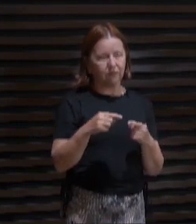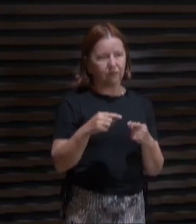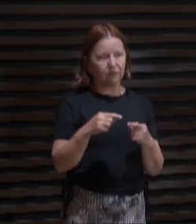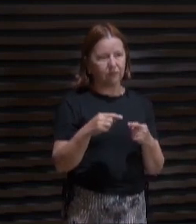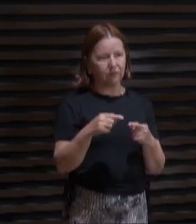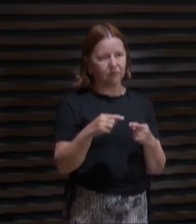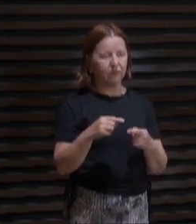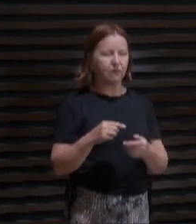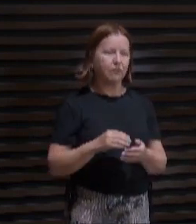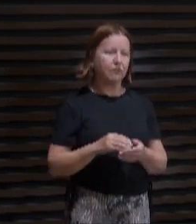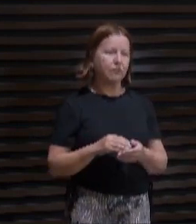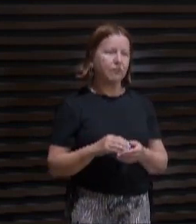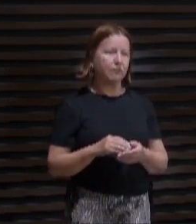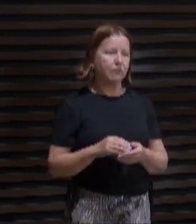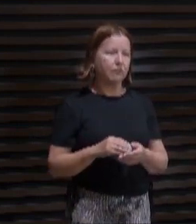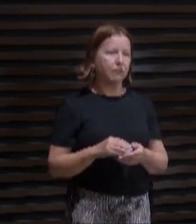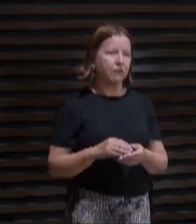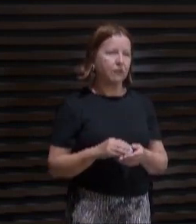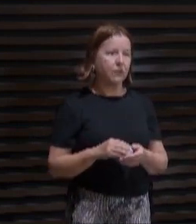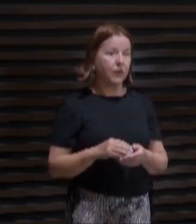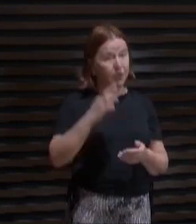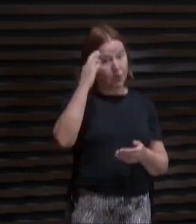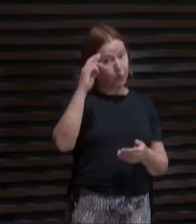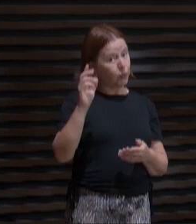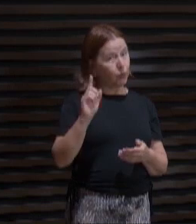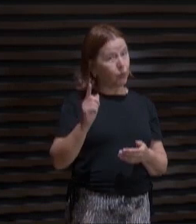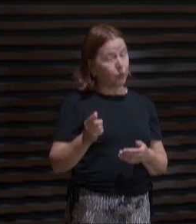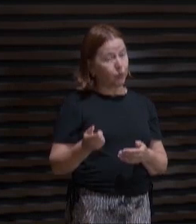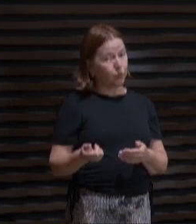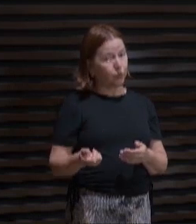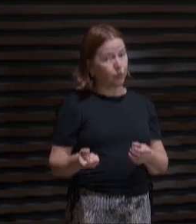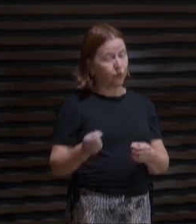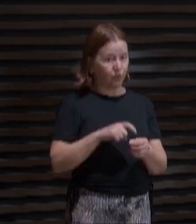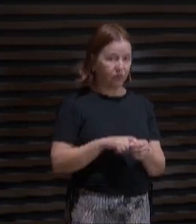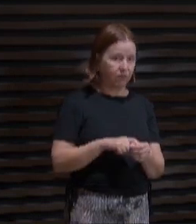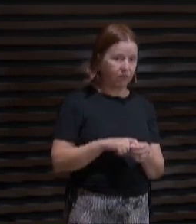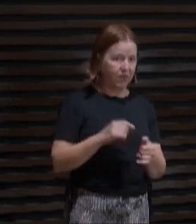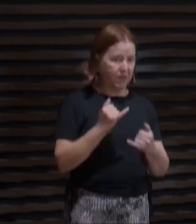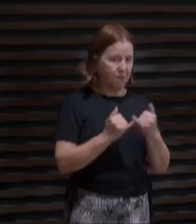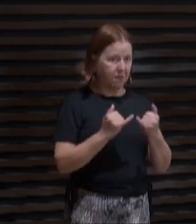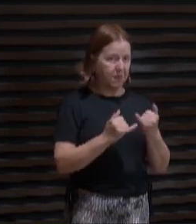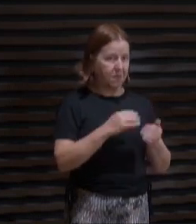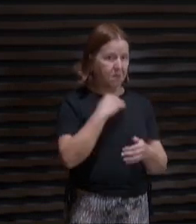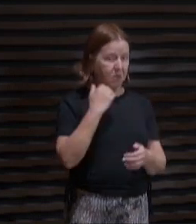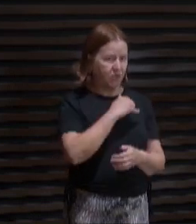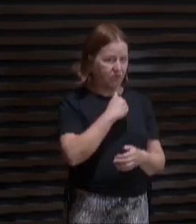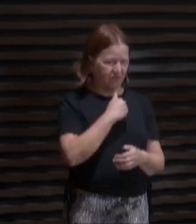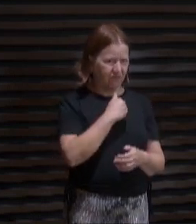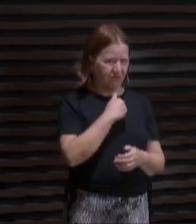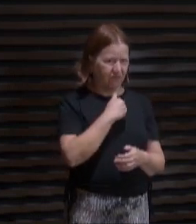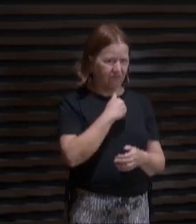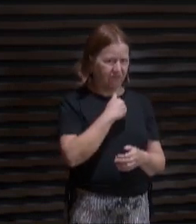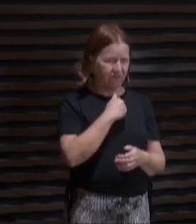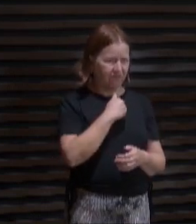algum tempo depois, e o Senhor não teria voltado, parece que a morte de João causou uma crise de fé